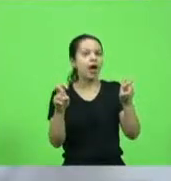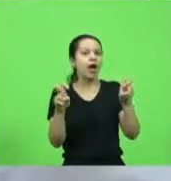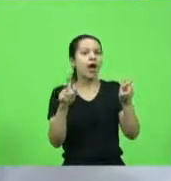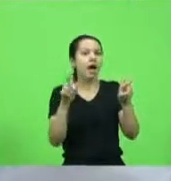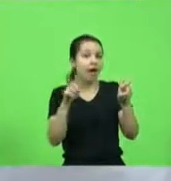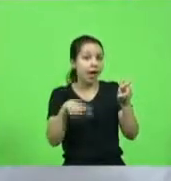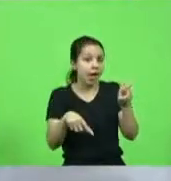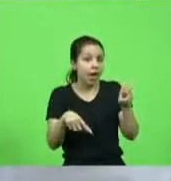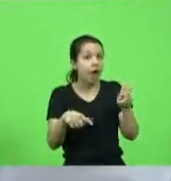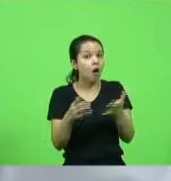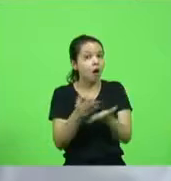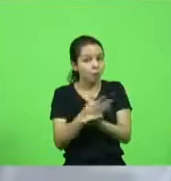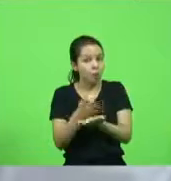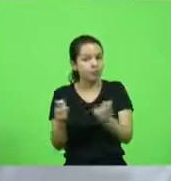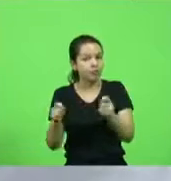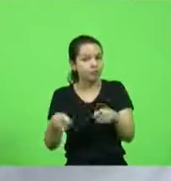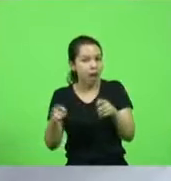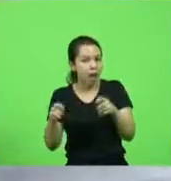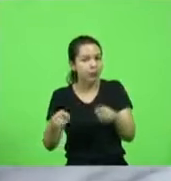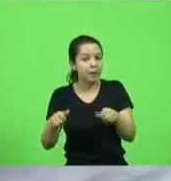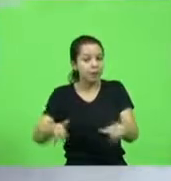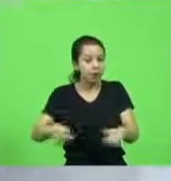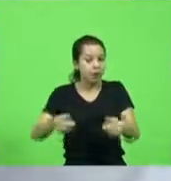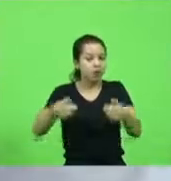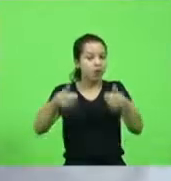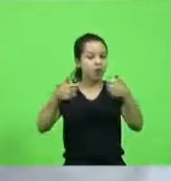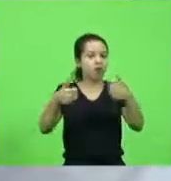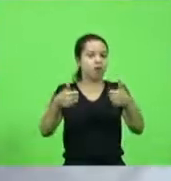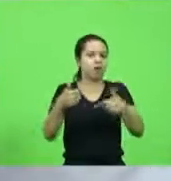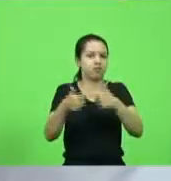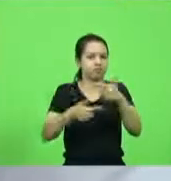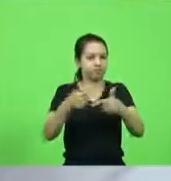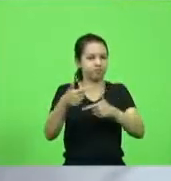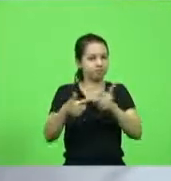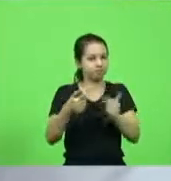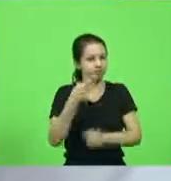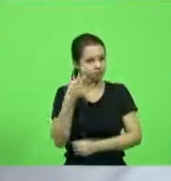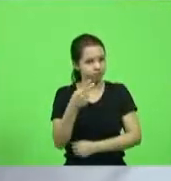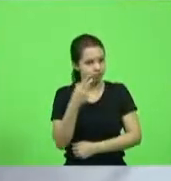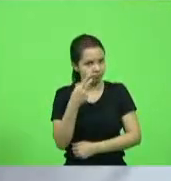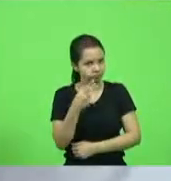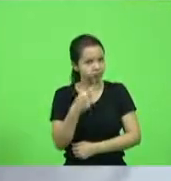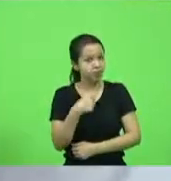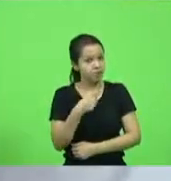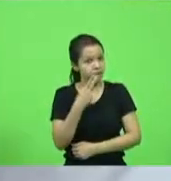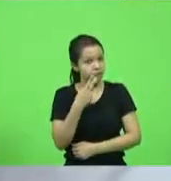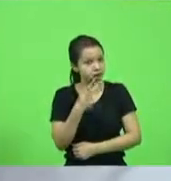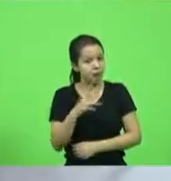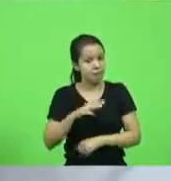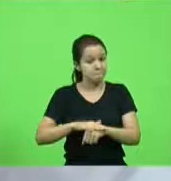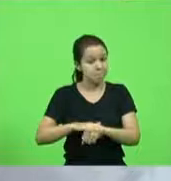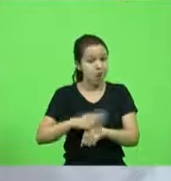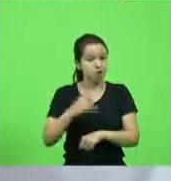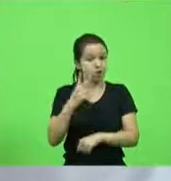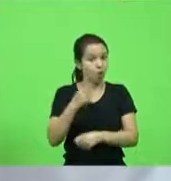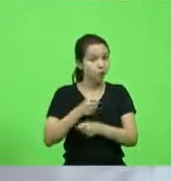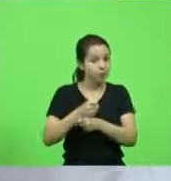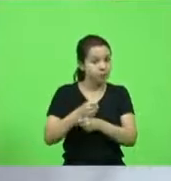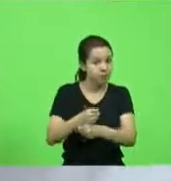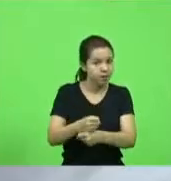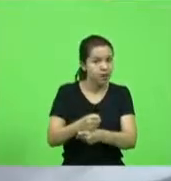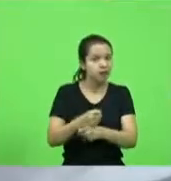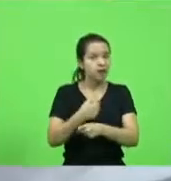alguns trabalhos parlamentares. Eu diria que há mais de 2 anos eu venho lutando, fazendo